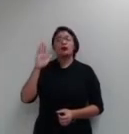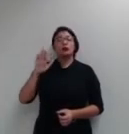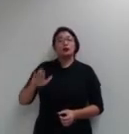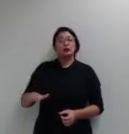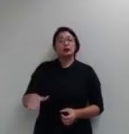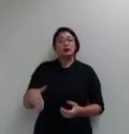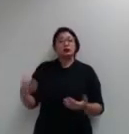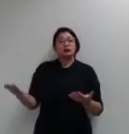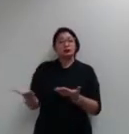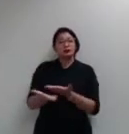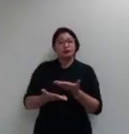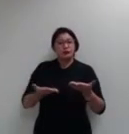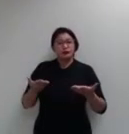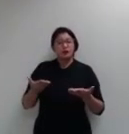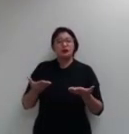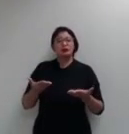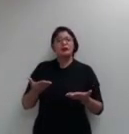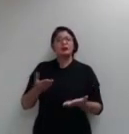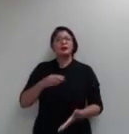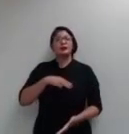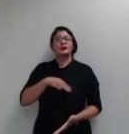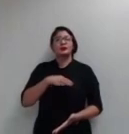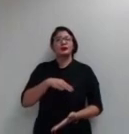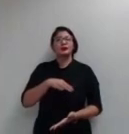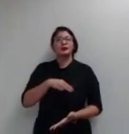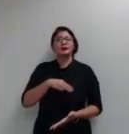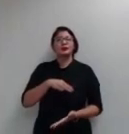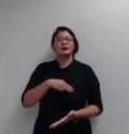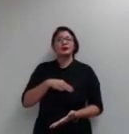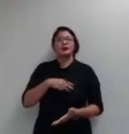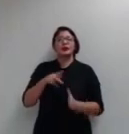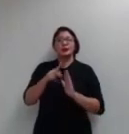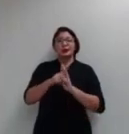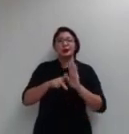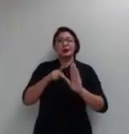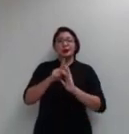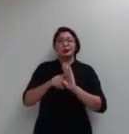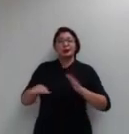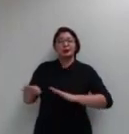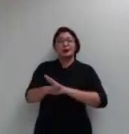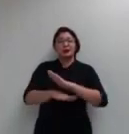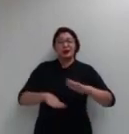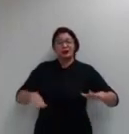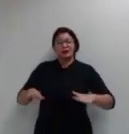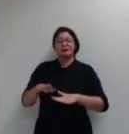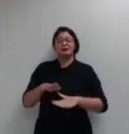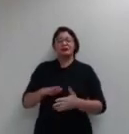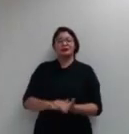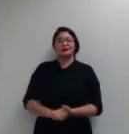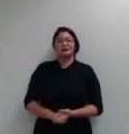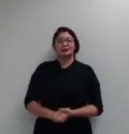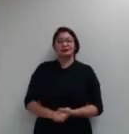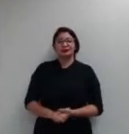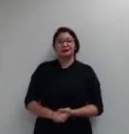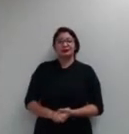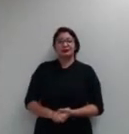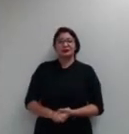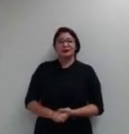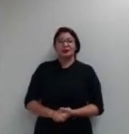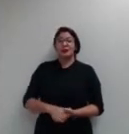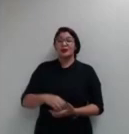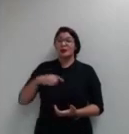no caso analisado o início enfatizou que a denúncia não apresenta elementos que demonstrem a intenção de molestar ou